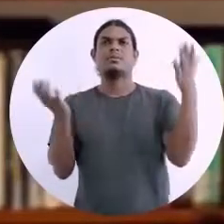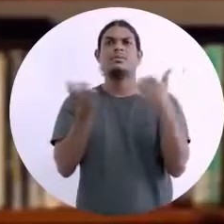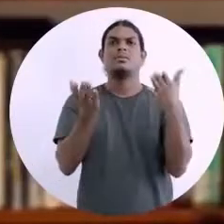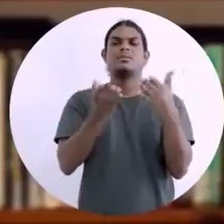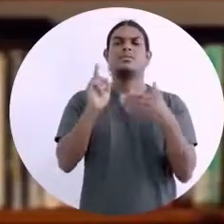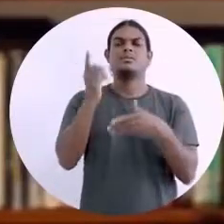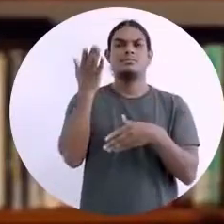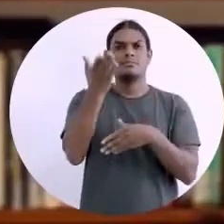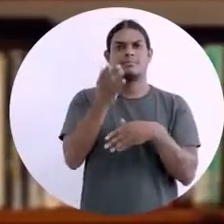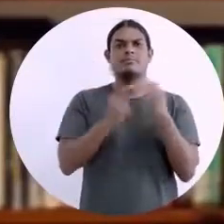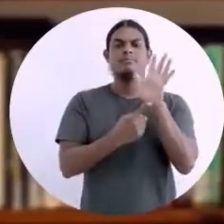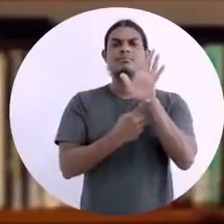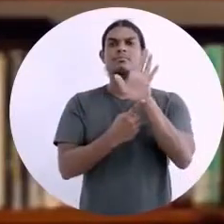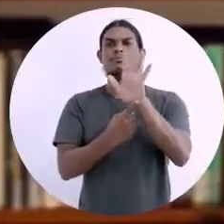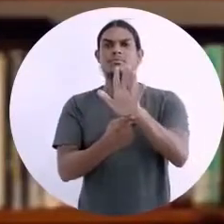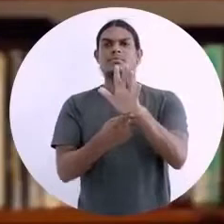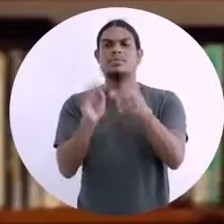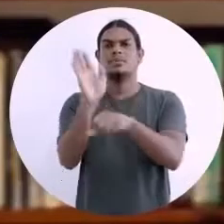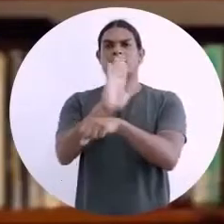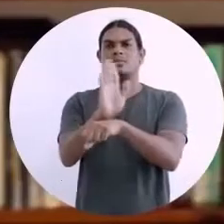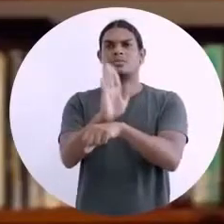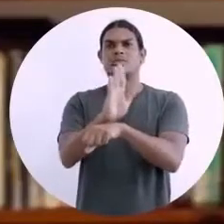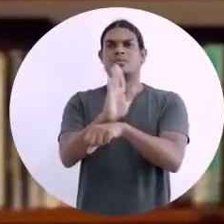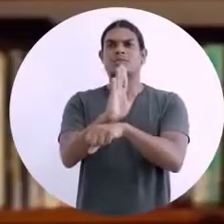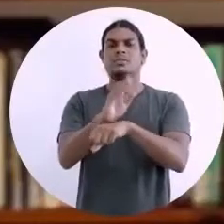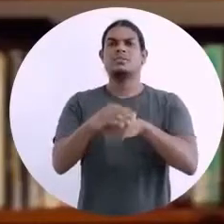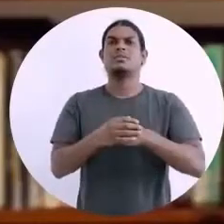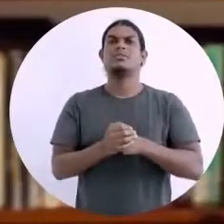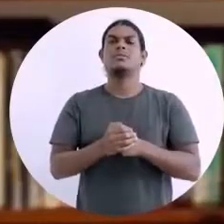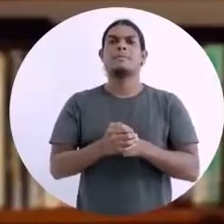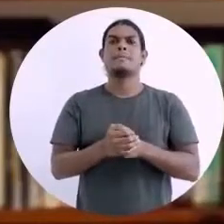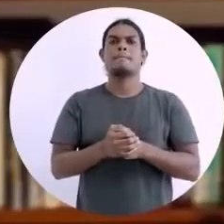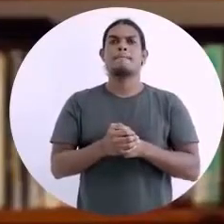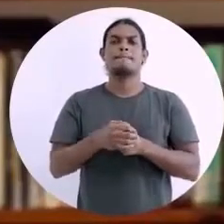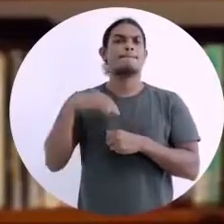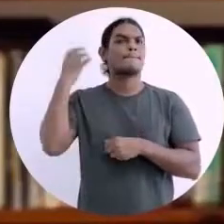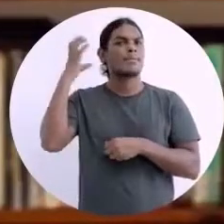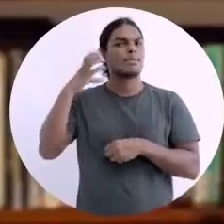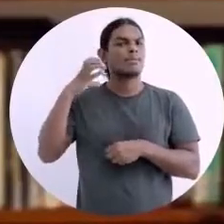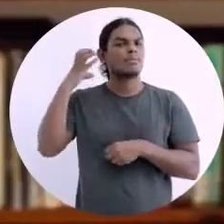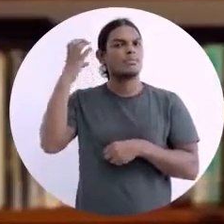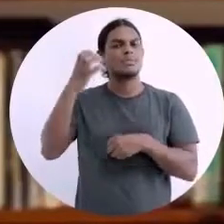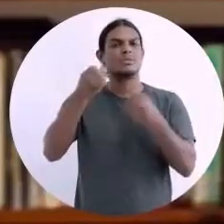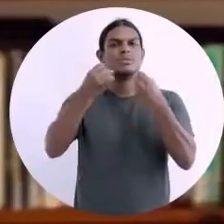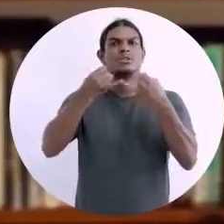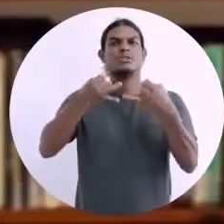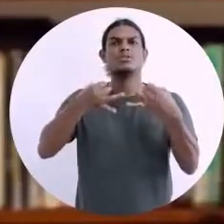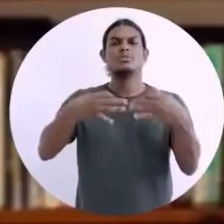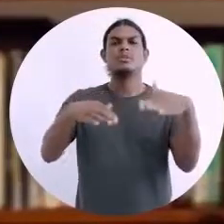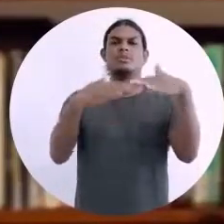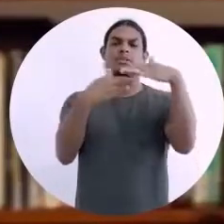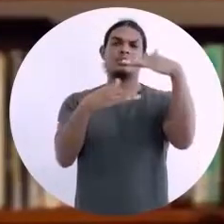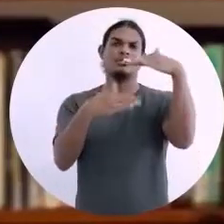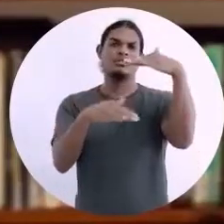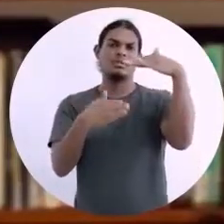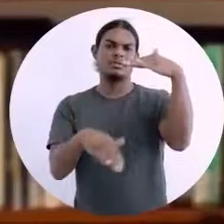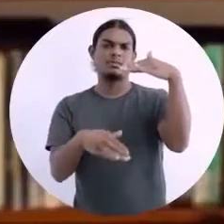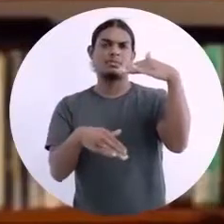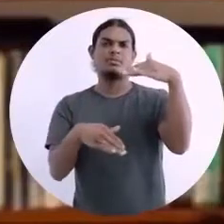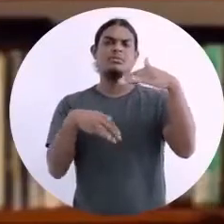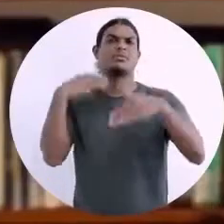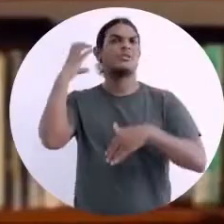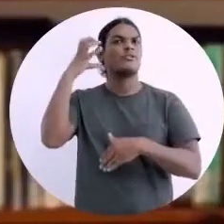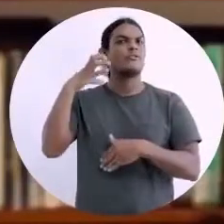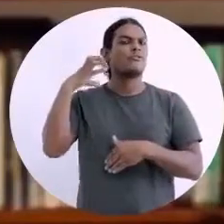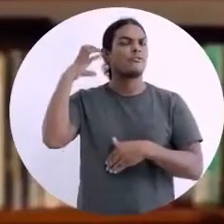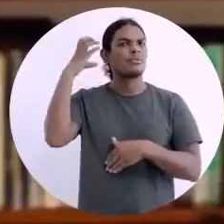que fala um pouco sobre isso. Não é uma música do Chico Buarque, que fala um pouco de classificação de famílias, para entenderem também que, assim